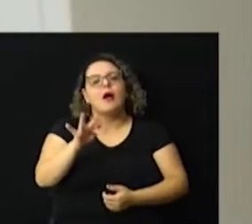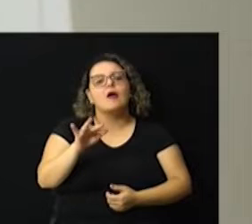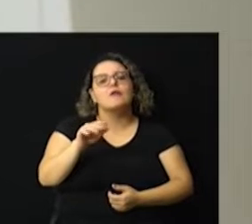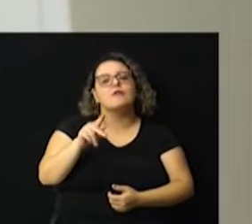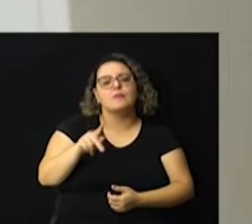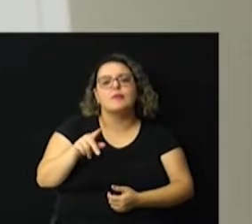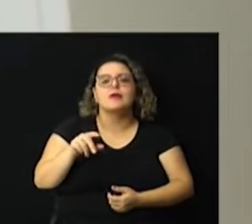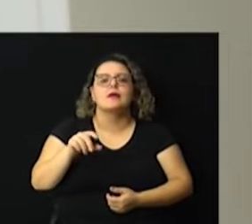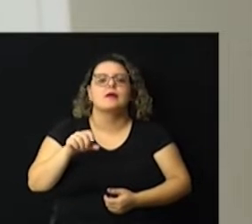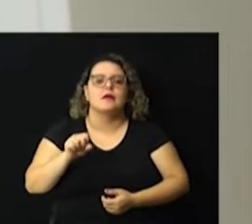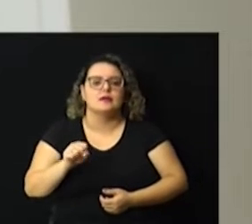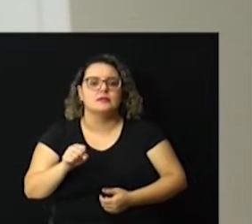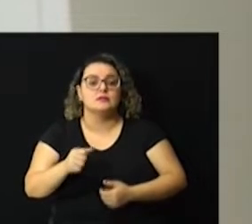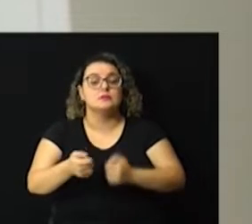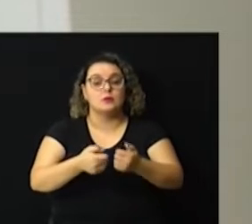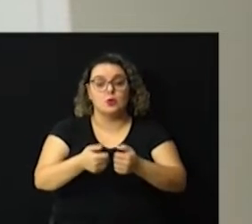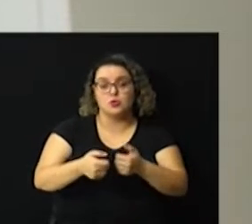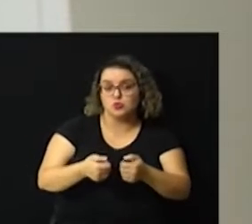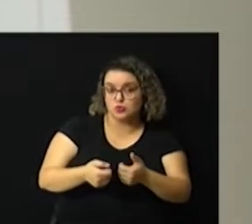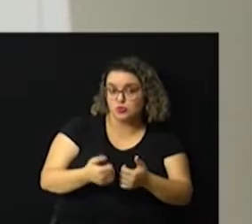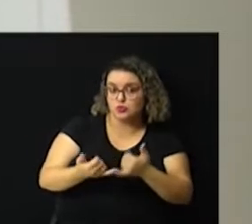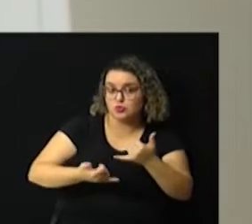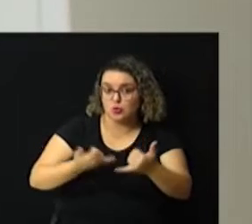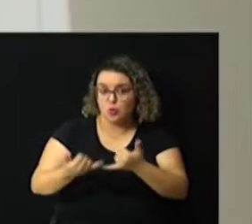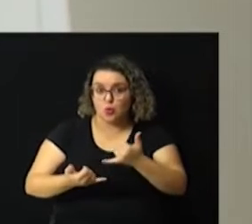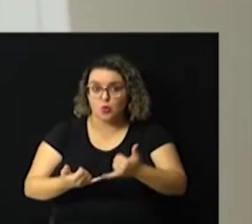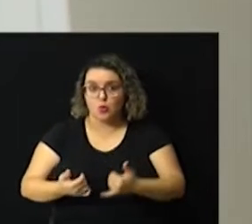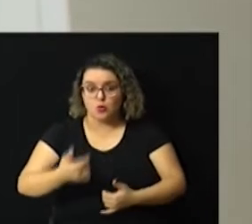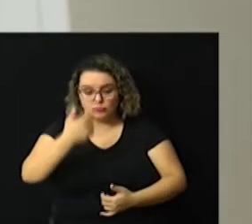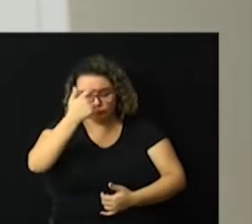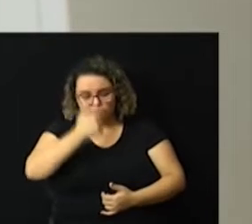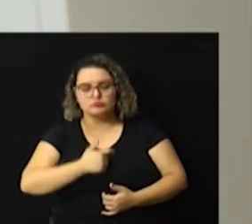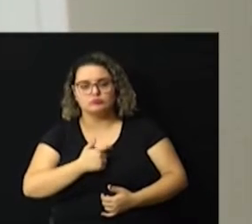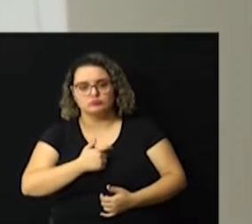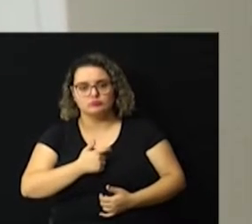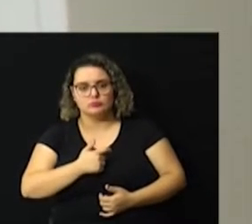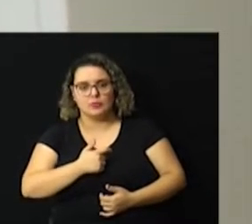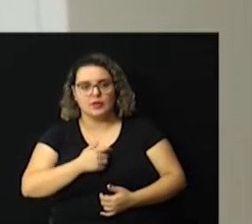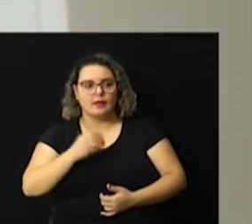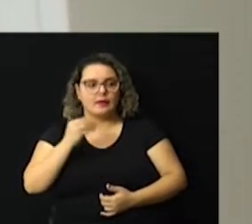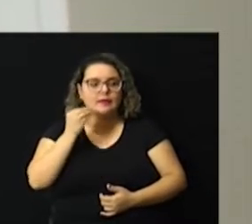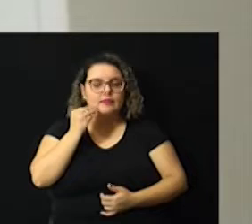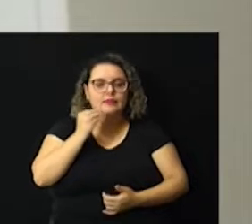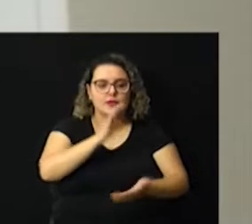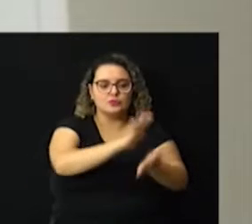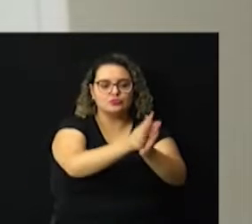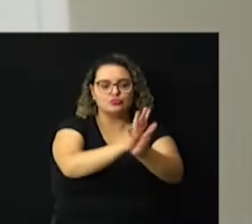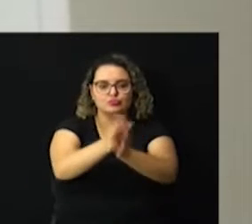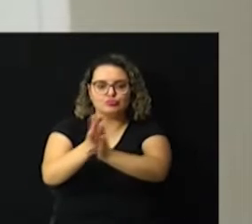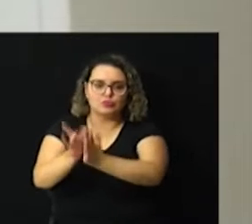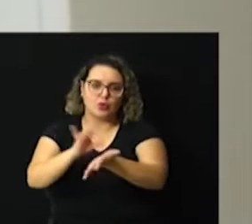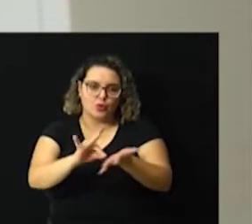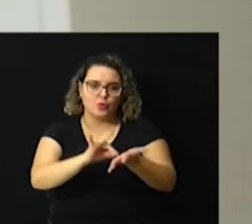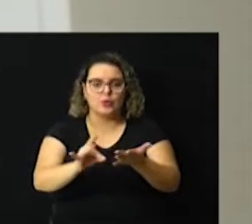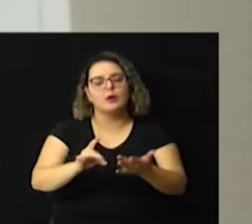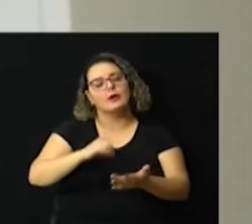se trata de games onde você joga em primeira pessoa e tenta eliminar seus inimigos. E aí tem algumas